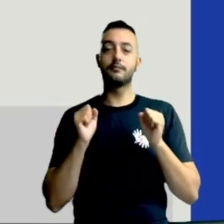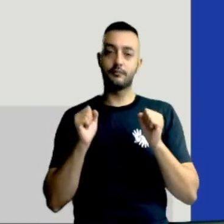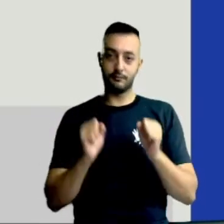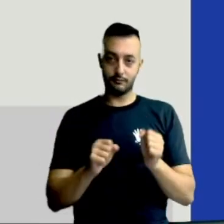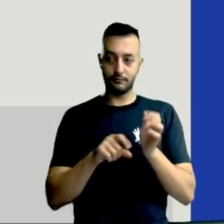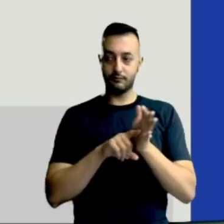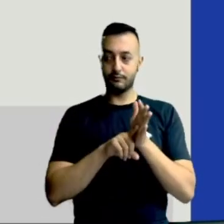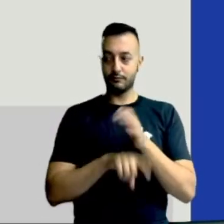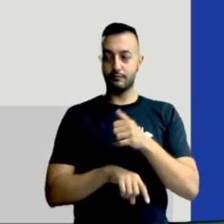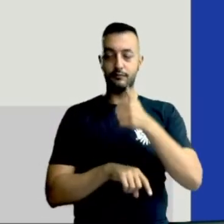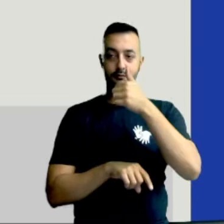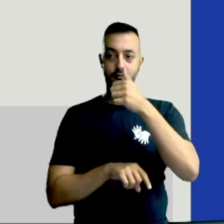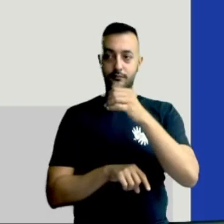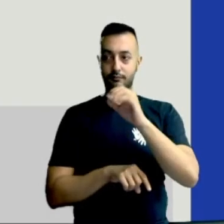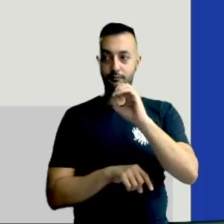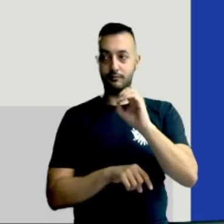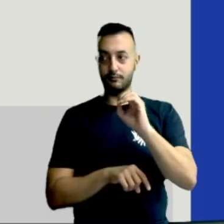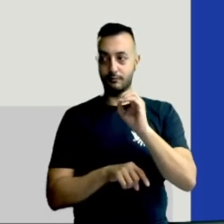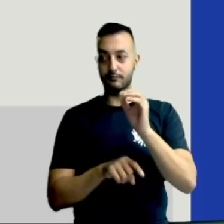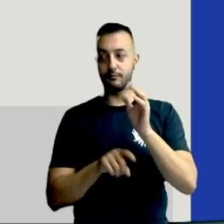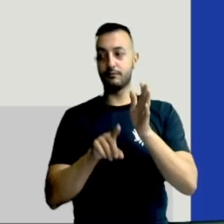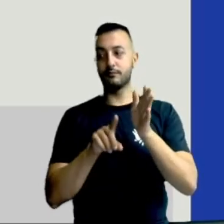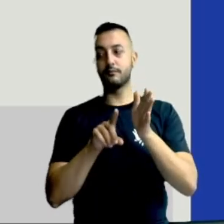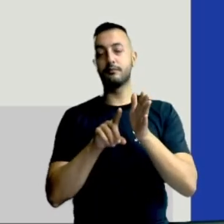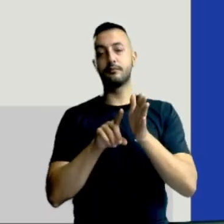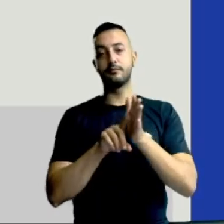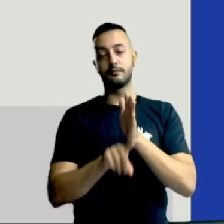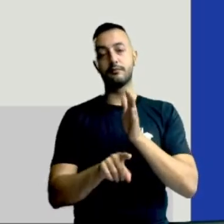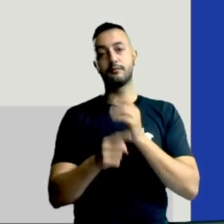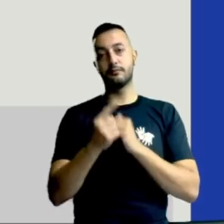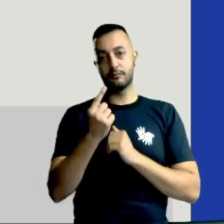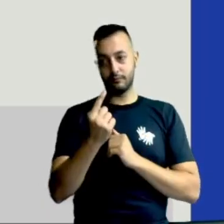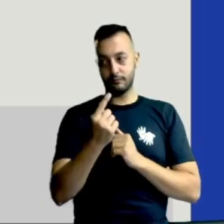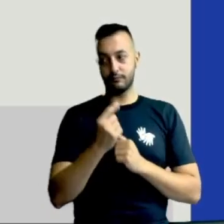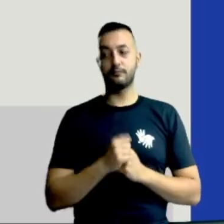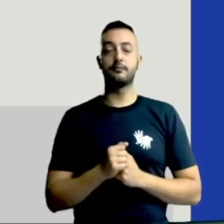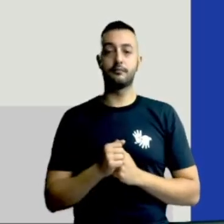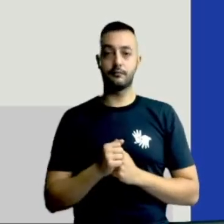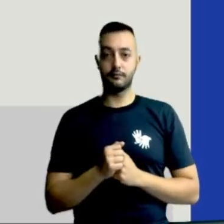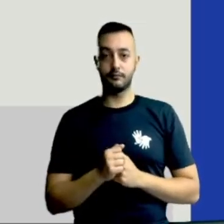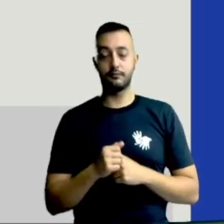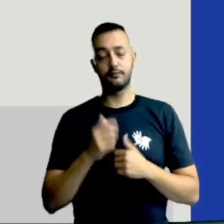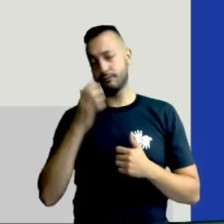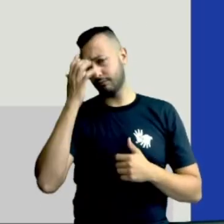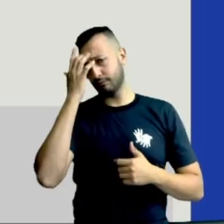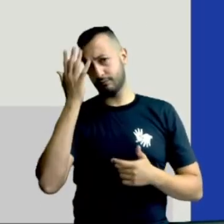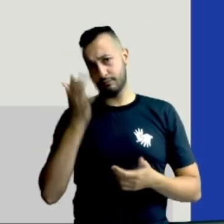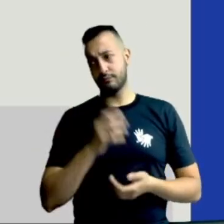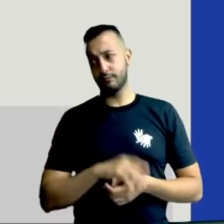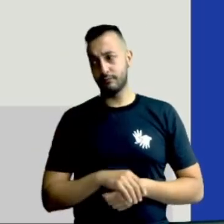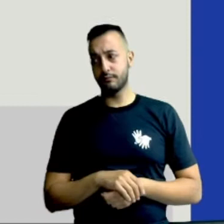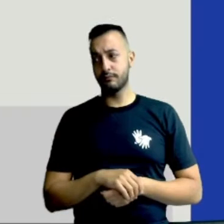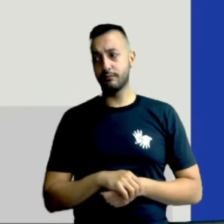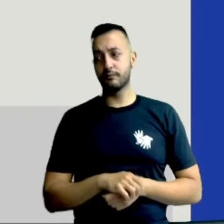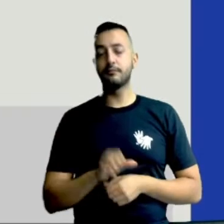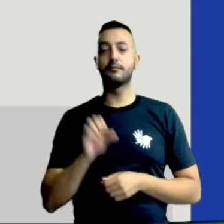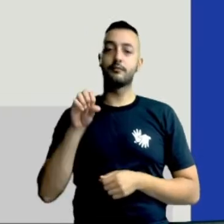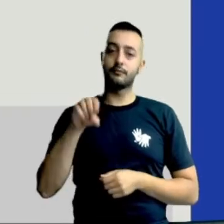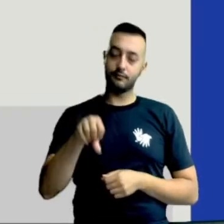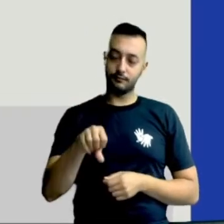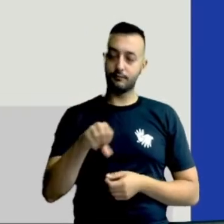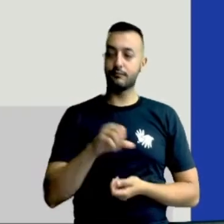isso? 10 menos 1. Quanto é que é 10 menos 1? Tá muito fácil esse aí, né?